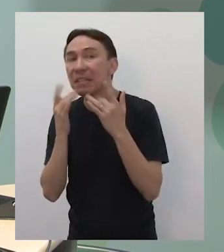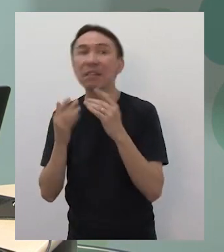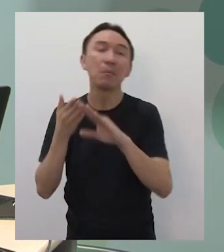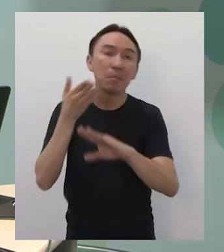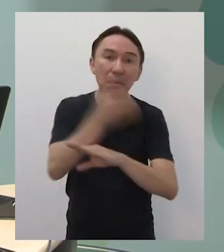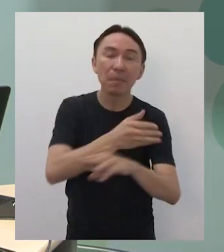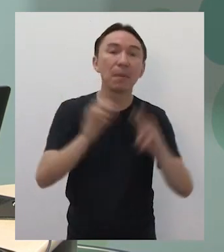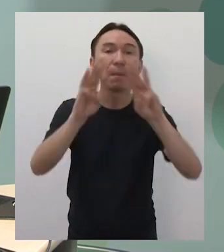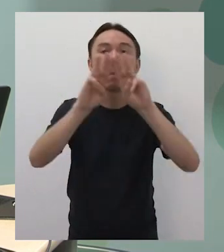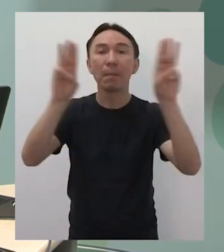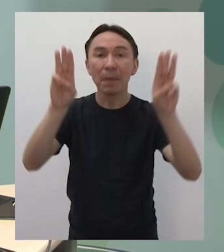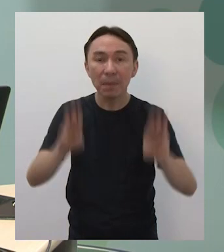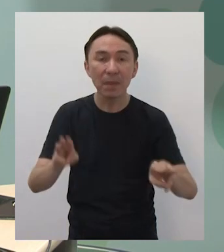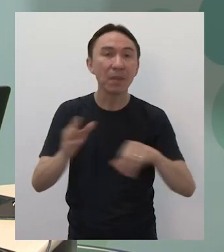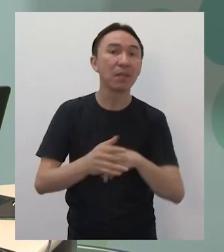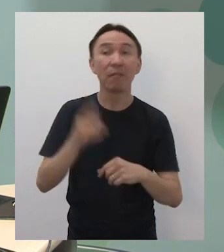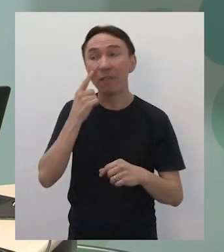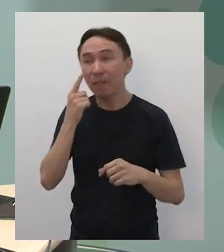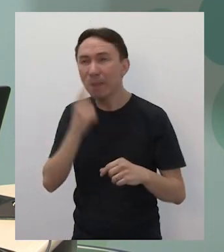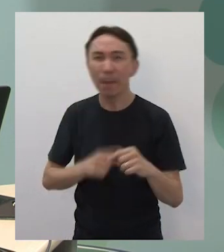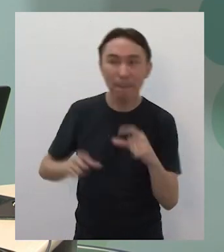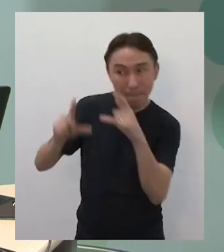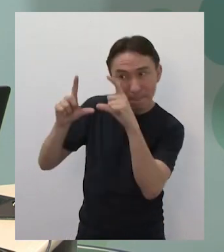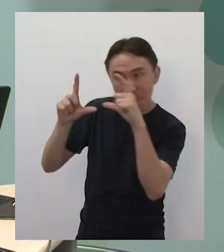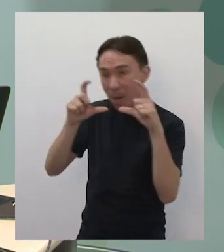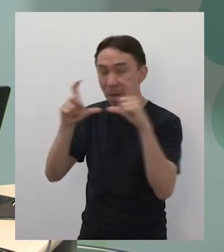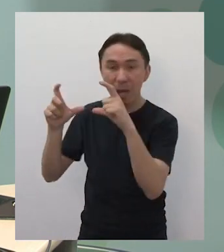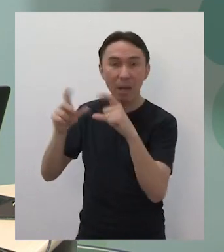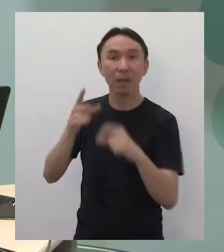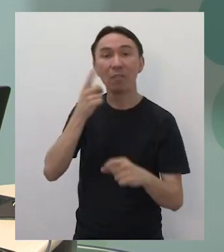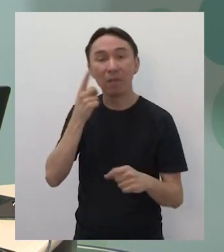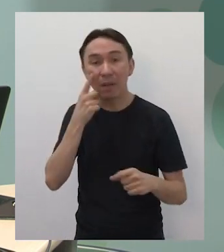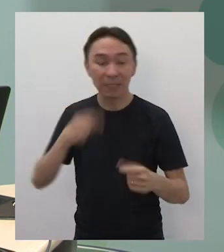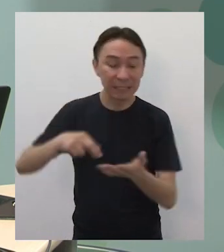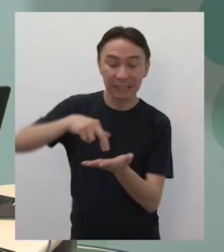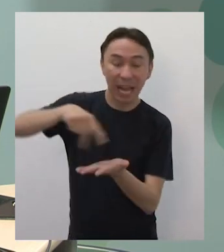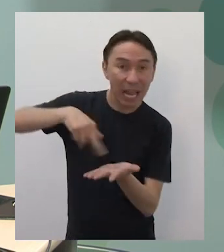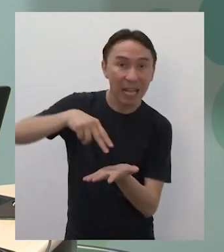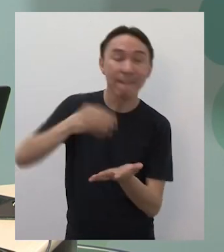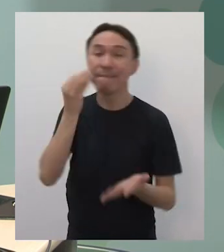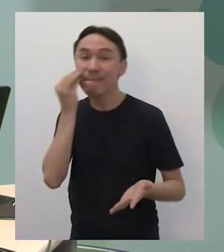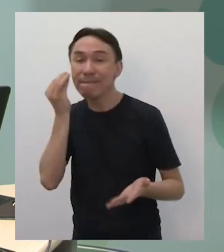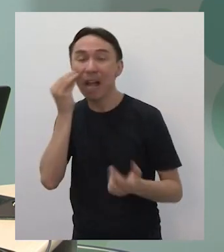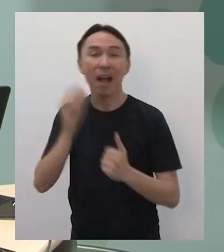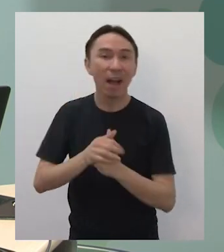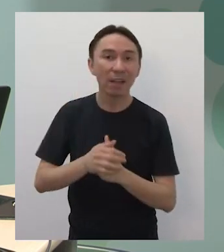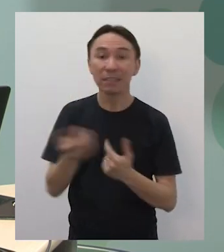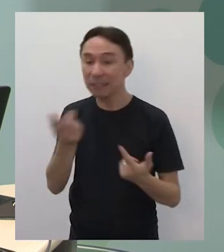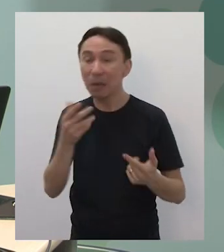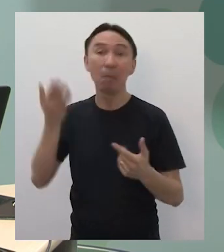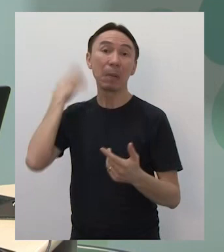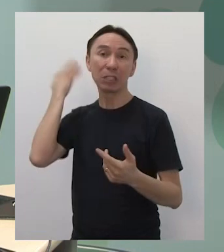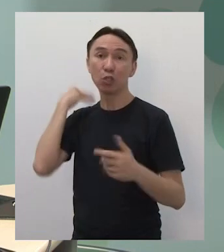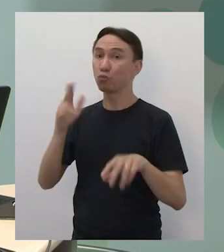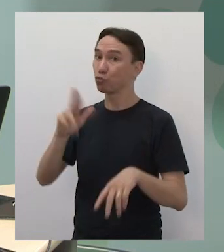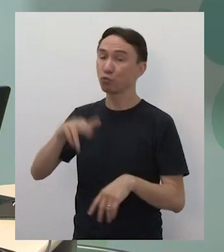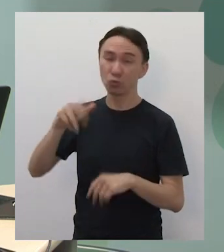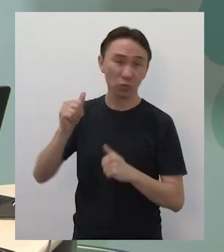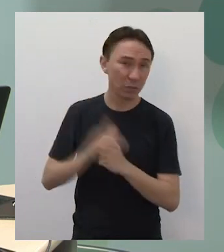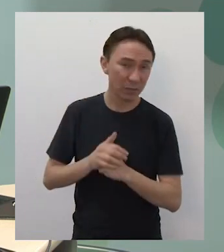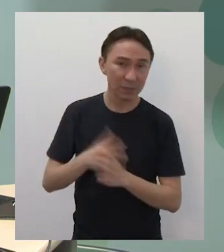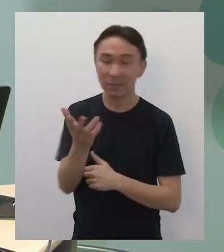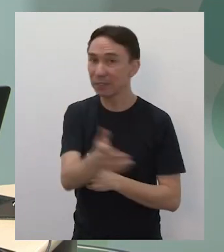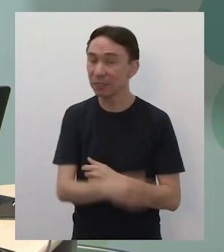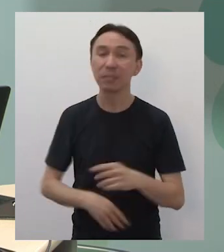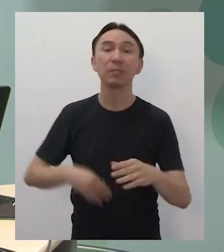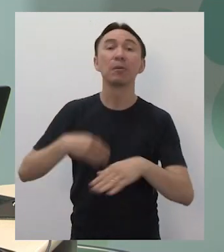pelas lentes da fotografia, arriscar aquele passo de dança, se propor a fazer algo que nunca fez. Saber virar a página,